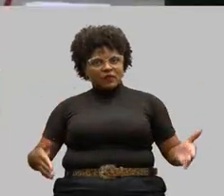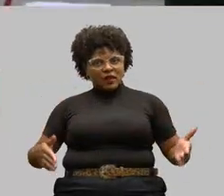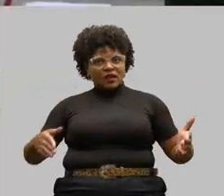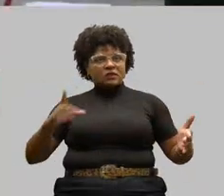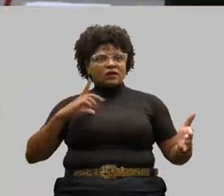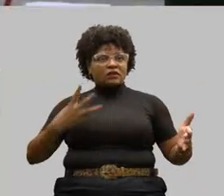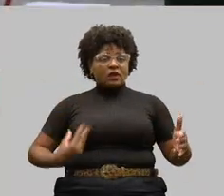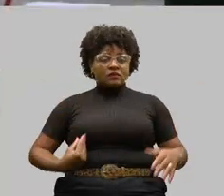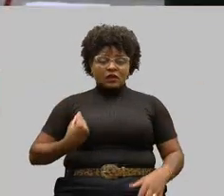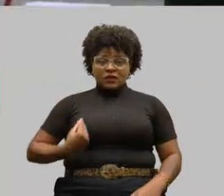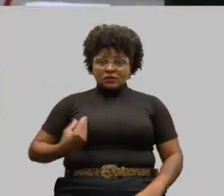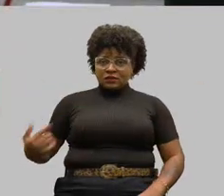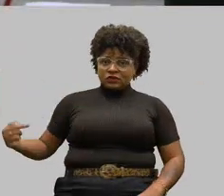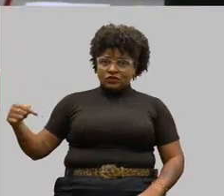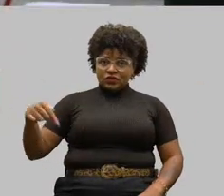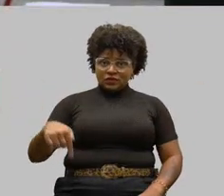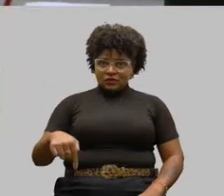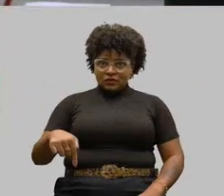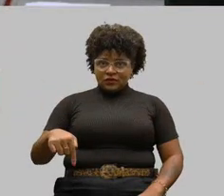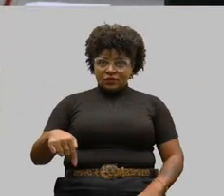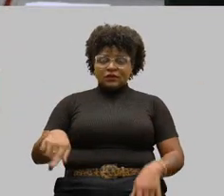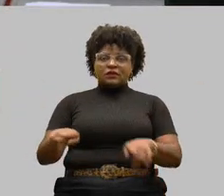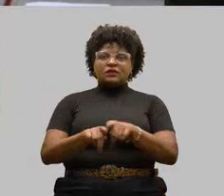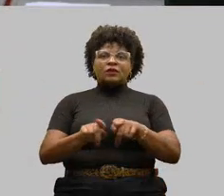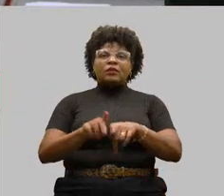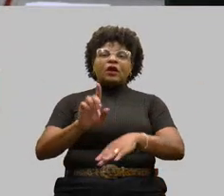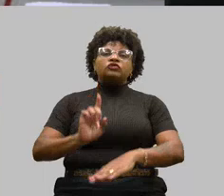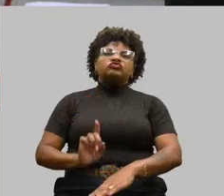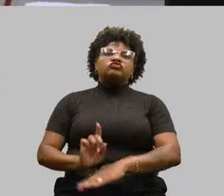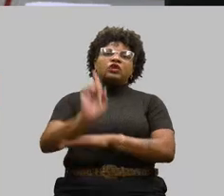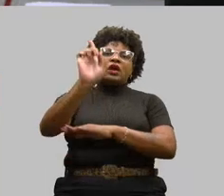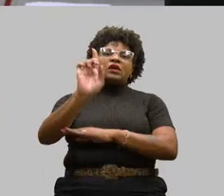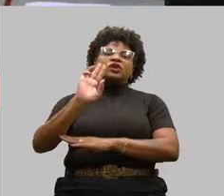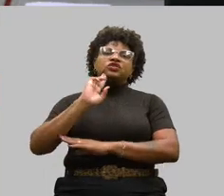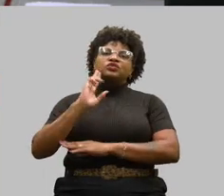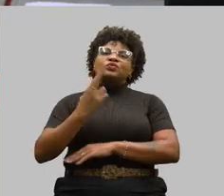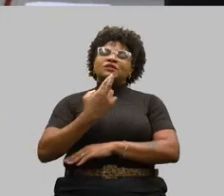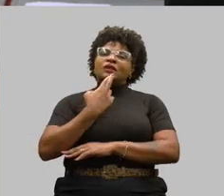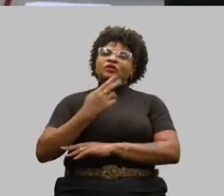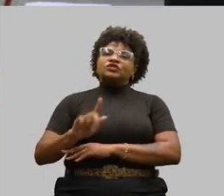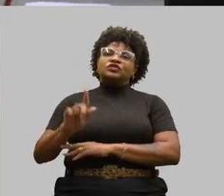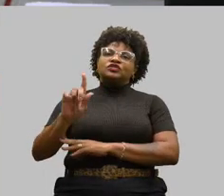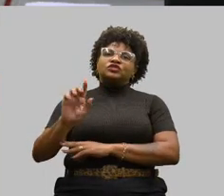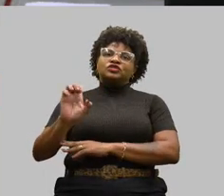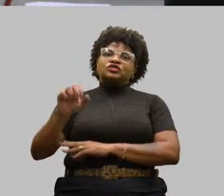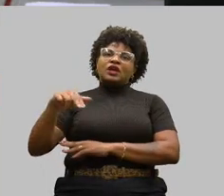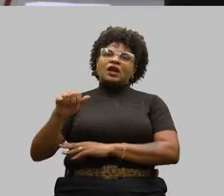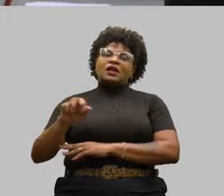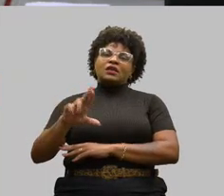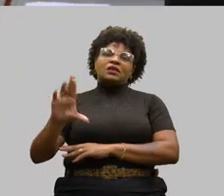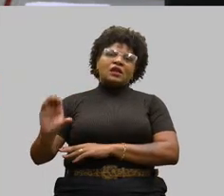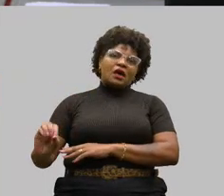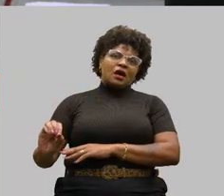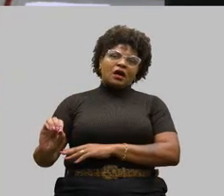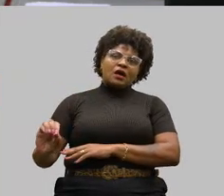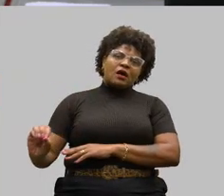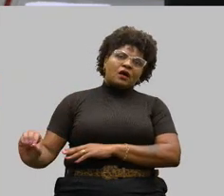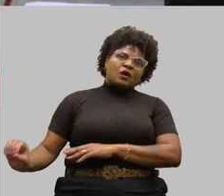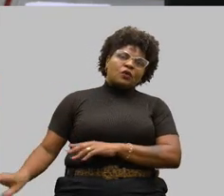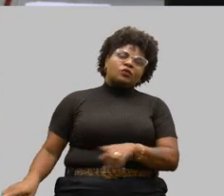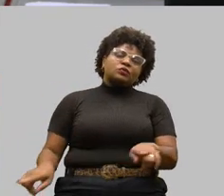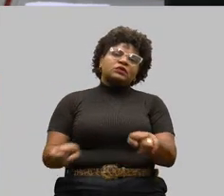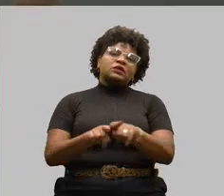presente conosco gerente do restaurante Genaro registrar a presença da